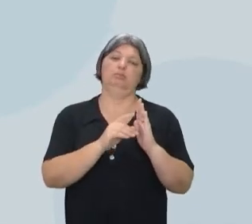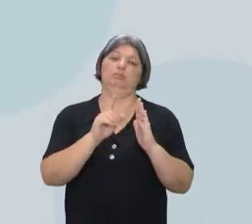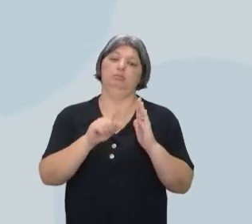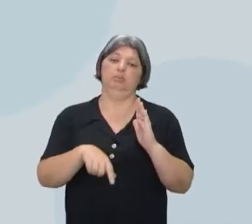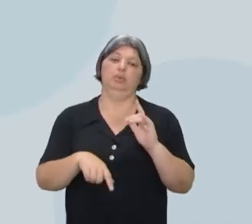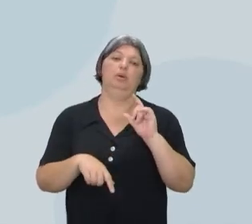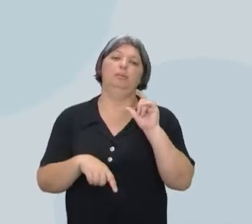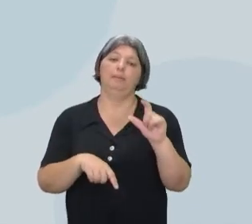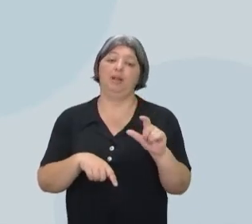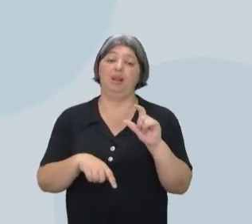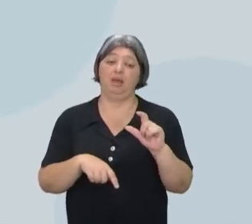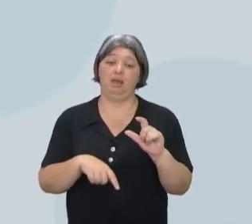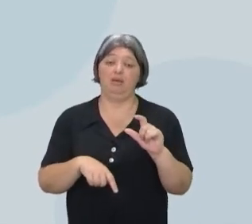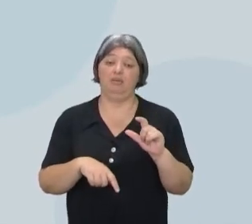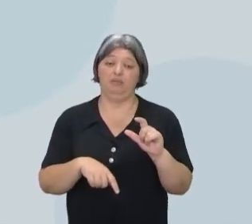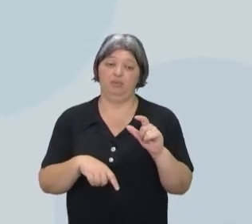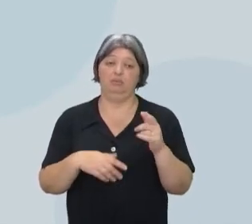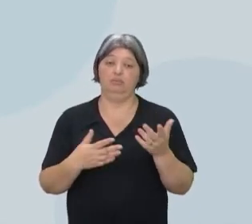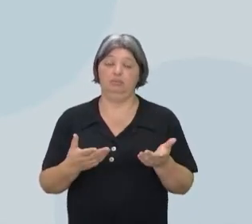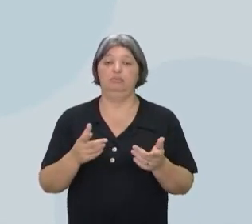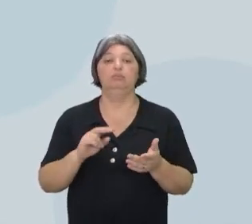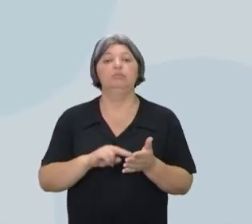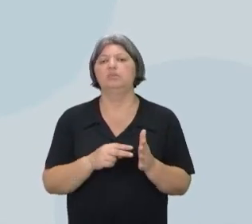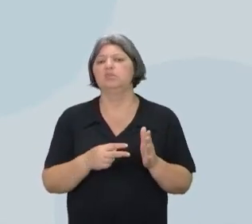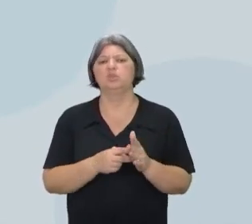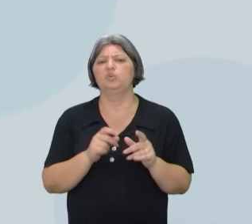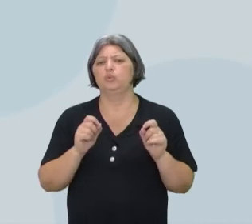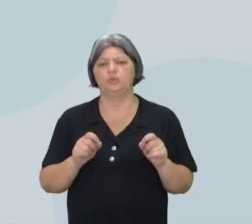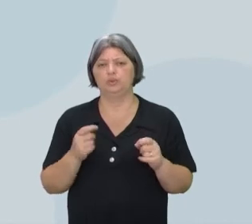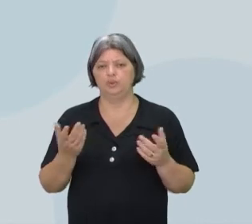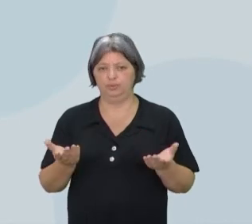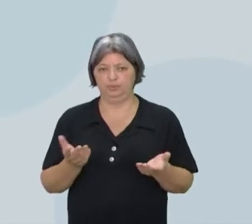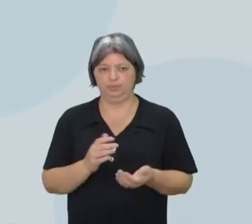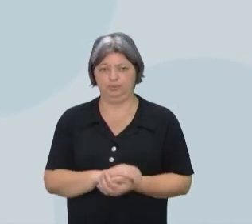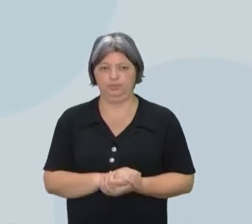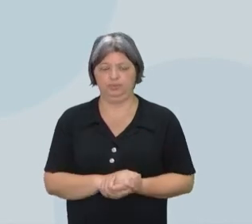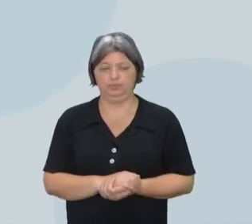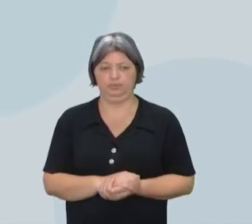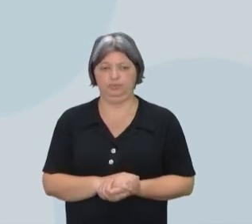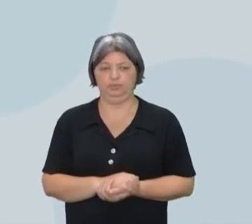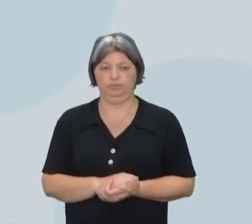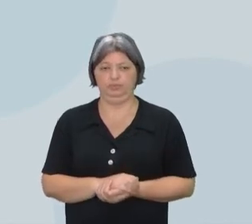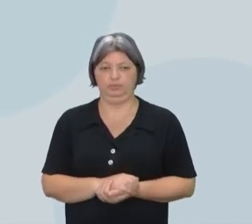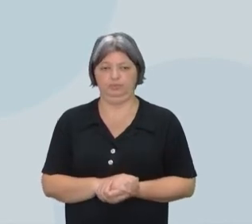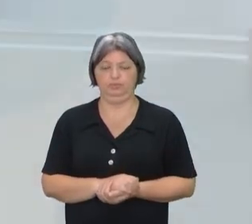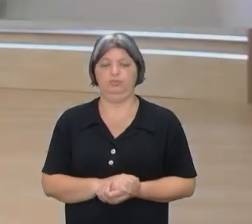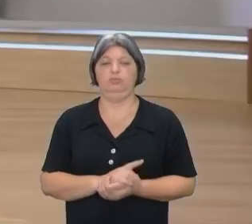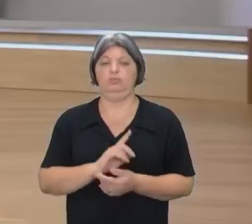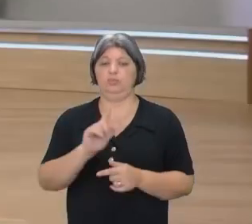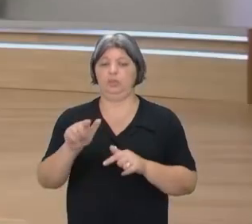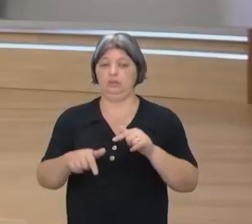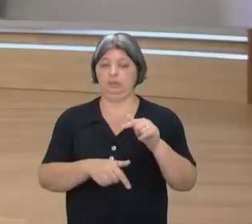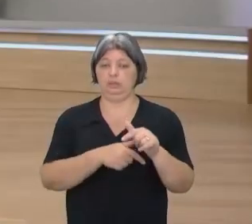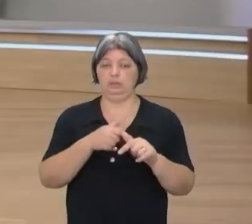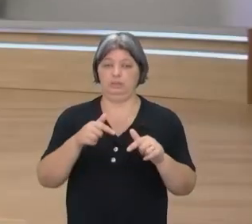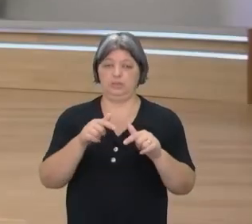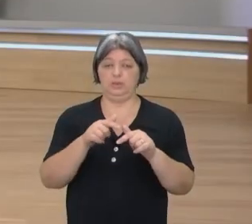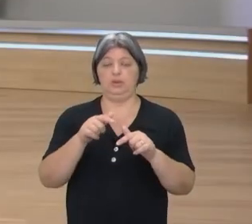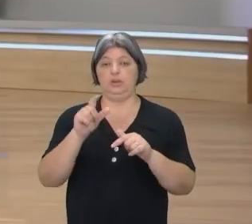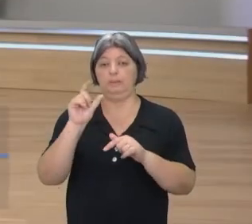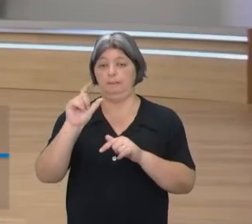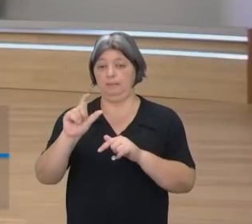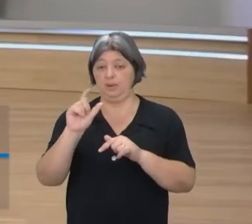gente fala a palavra equilíbrio, o que vem na minha cabeça? Quando a gente trabalha a palavra equilíbrio, sempre